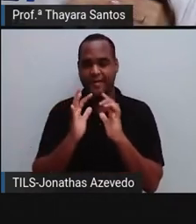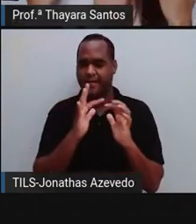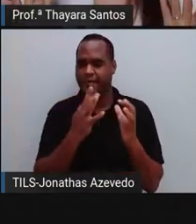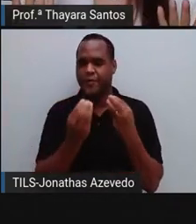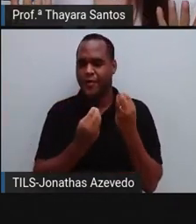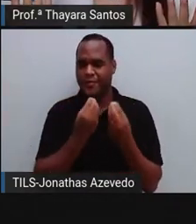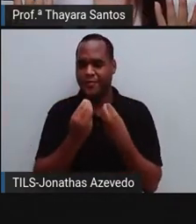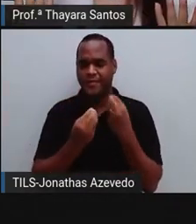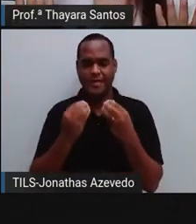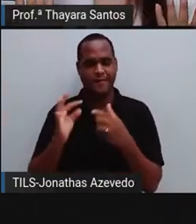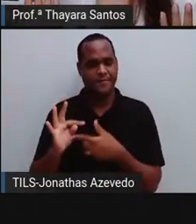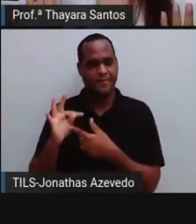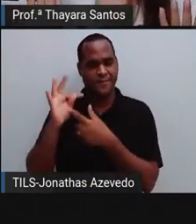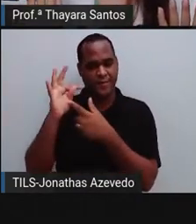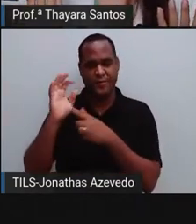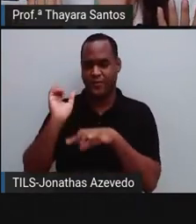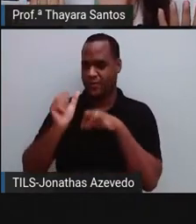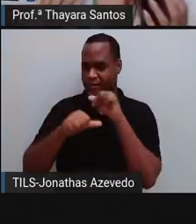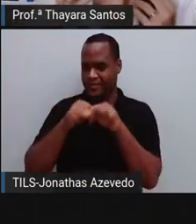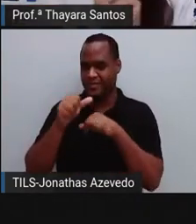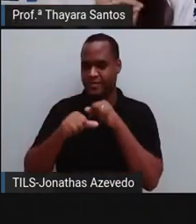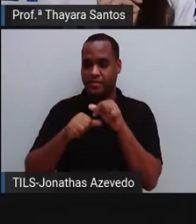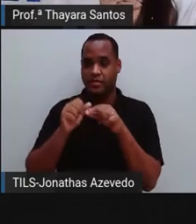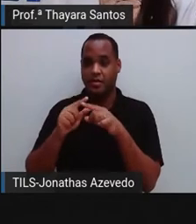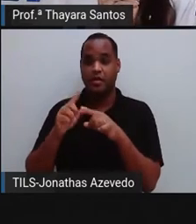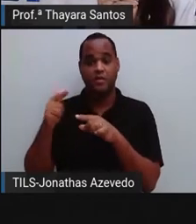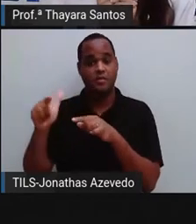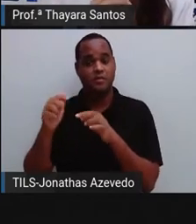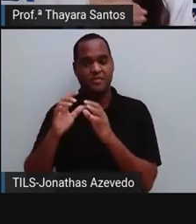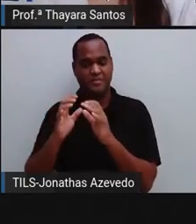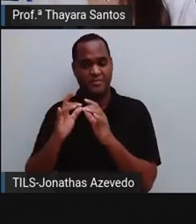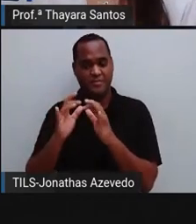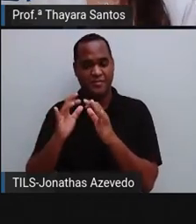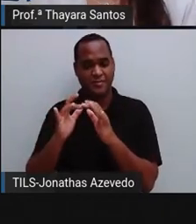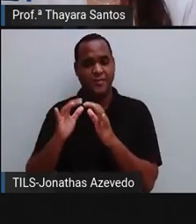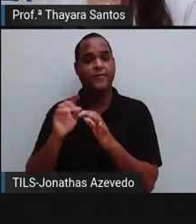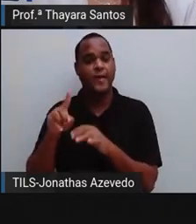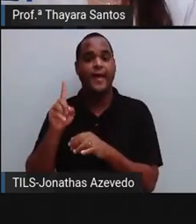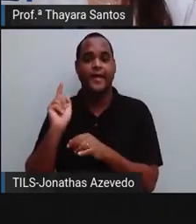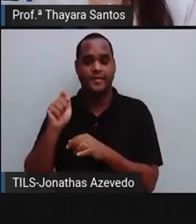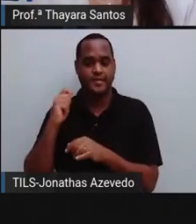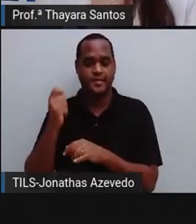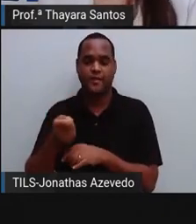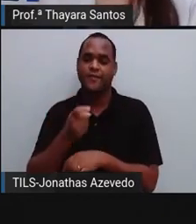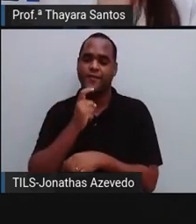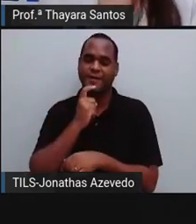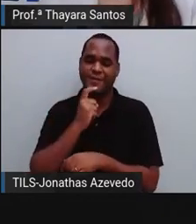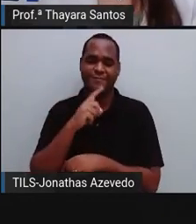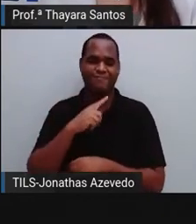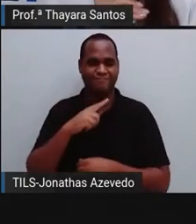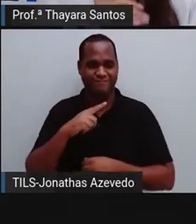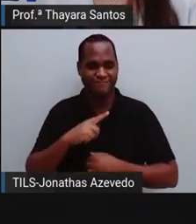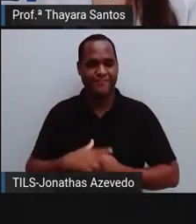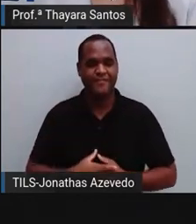mais eles elevam a temperatura daquele objeto. Quanto menos eles se agitam, mais frio vai estar aquele